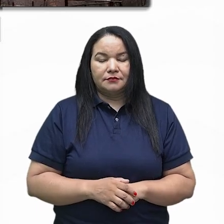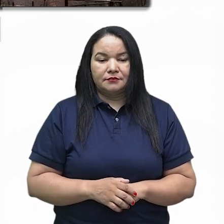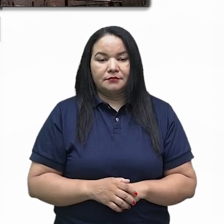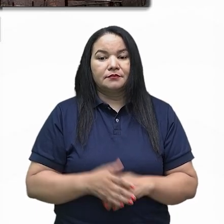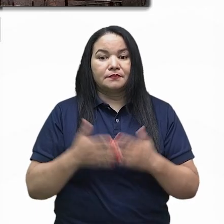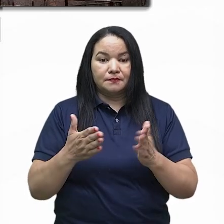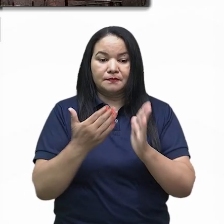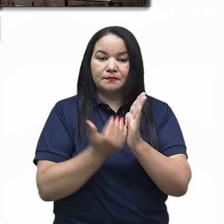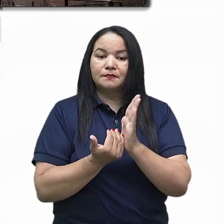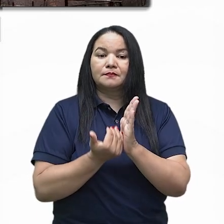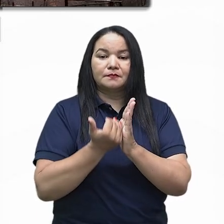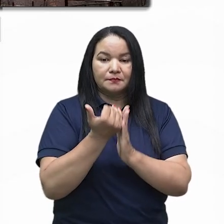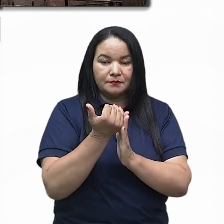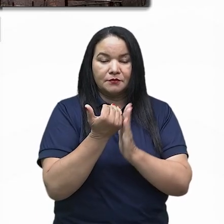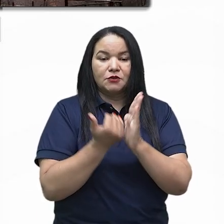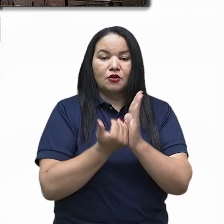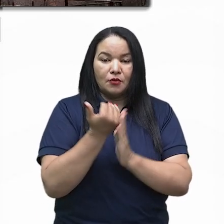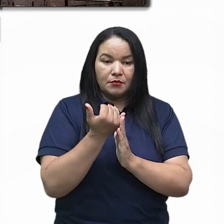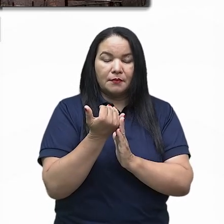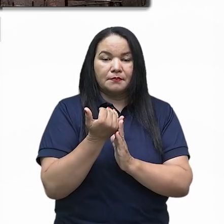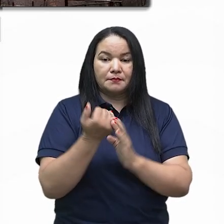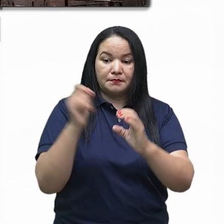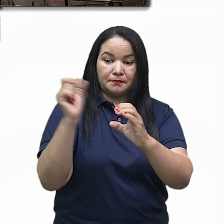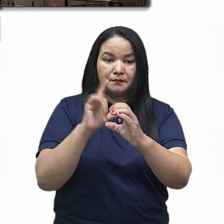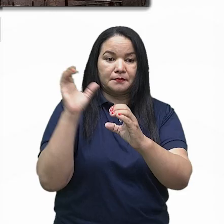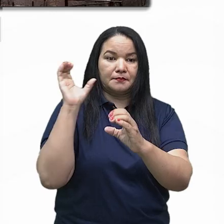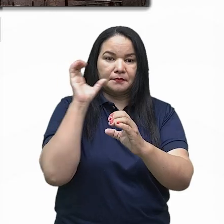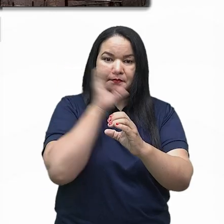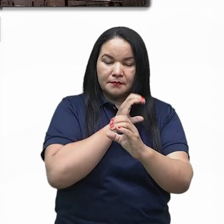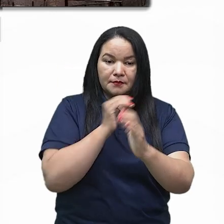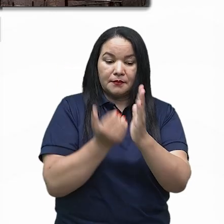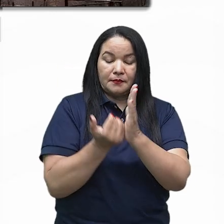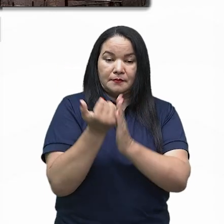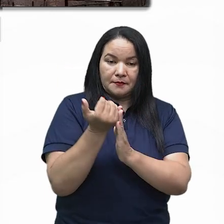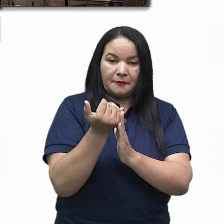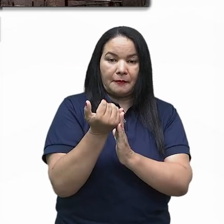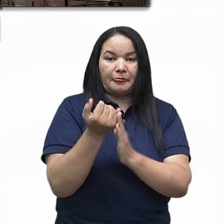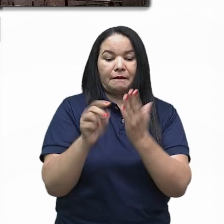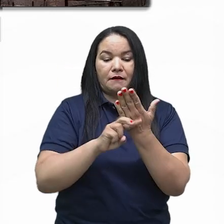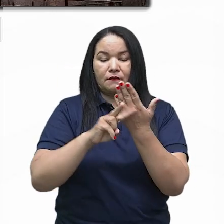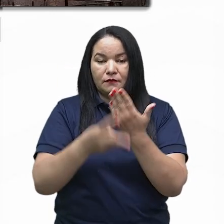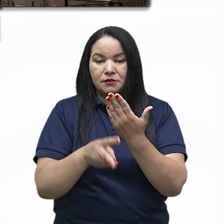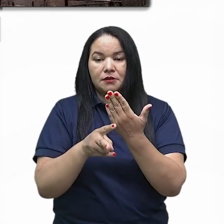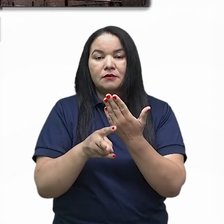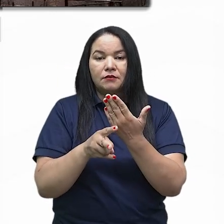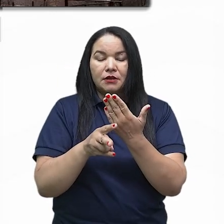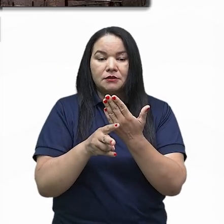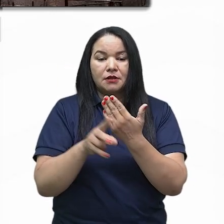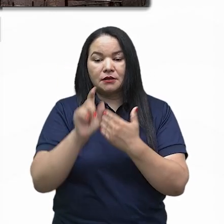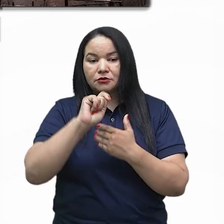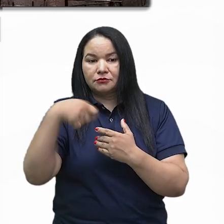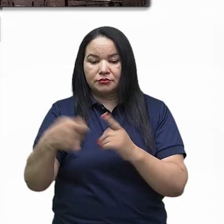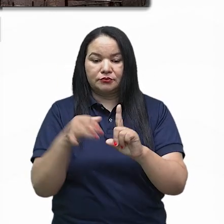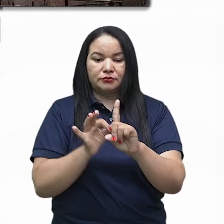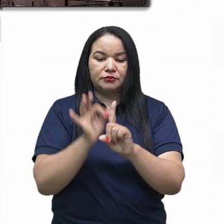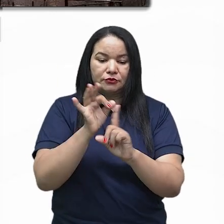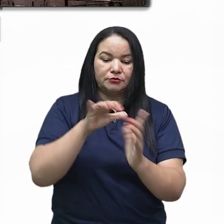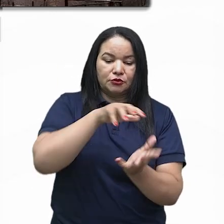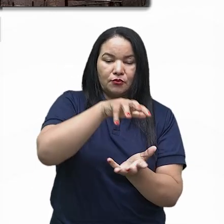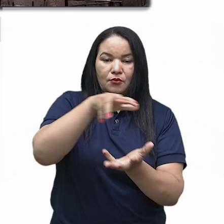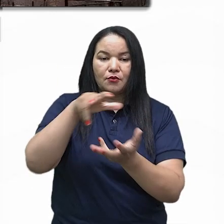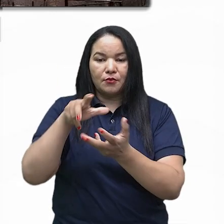a intensificação do efeito estufa, né? Então, é uma consequência dessa